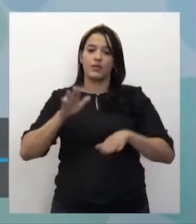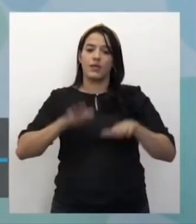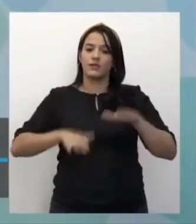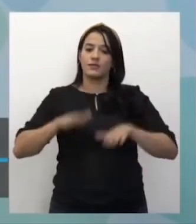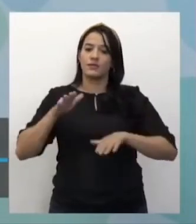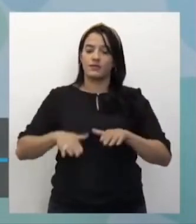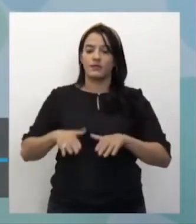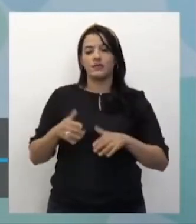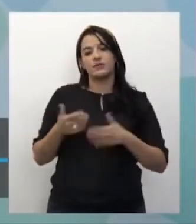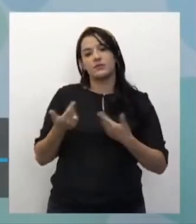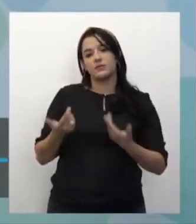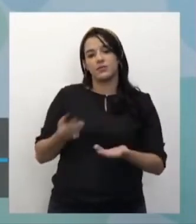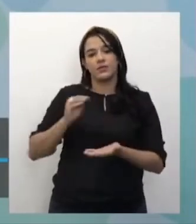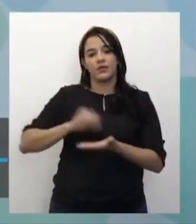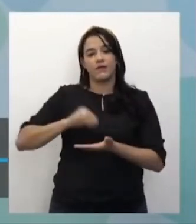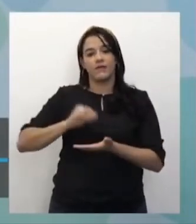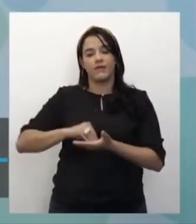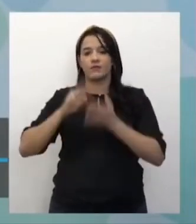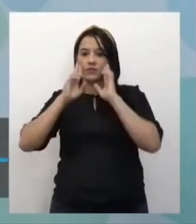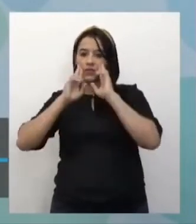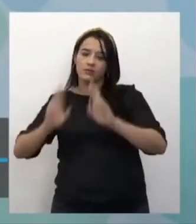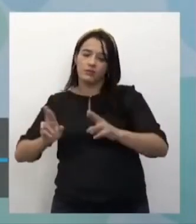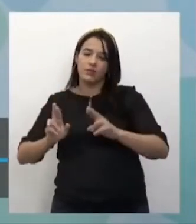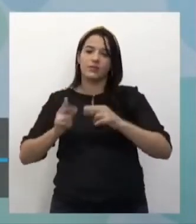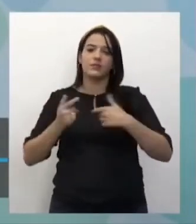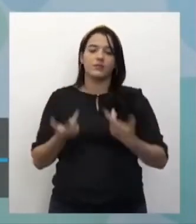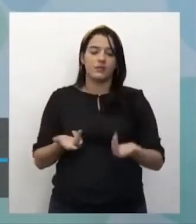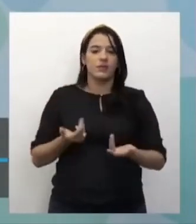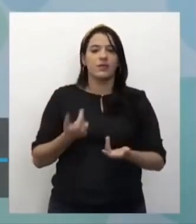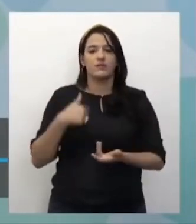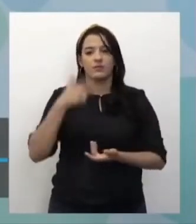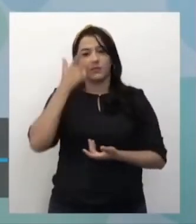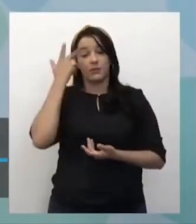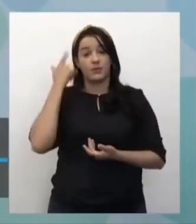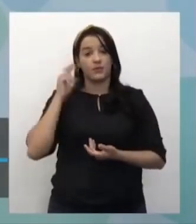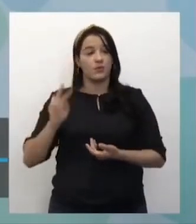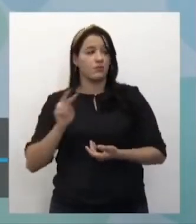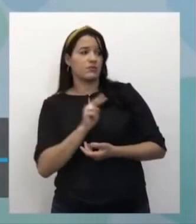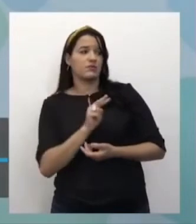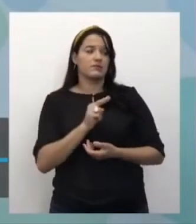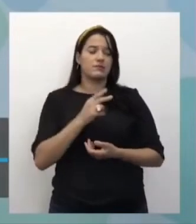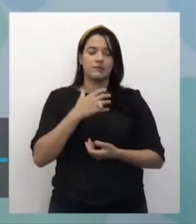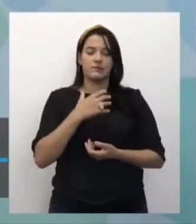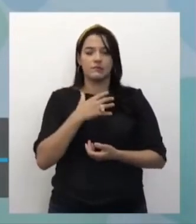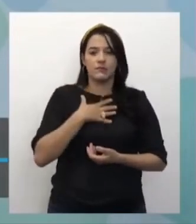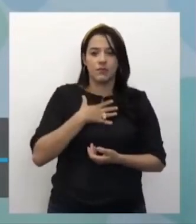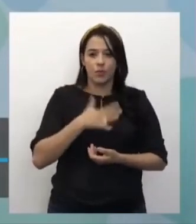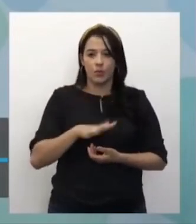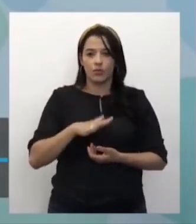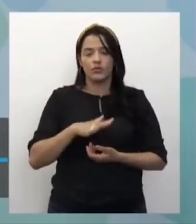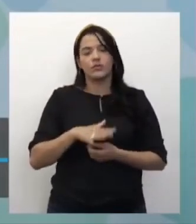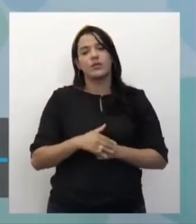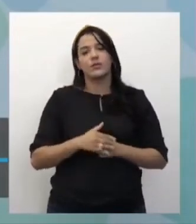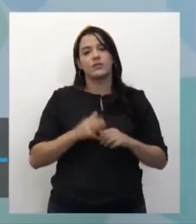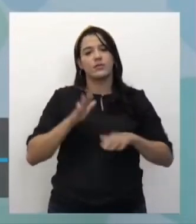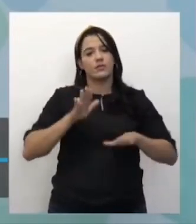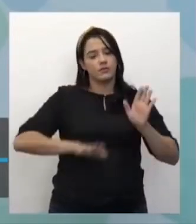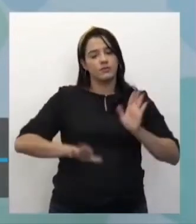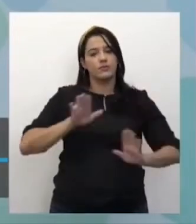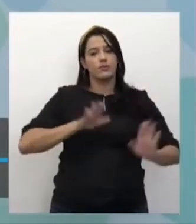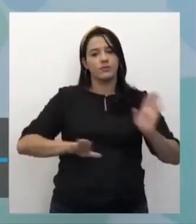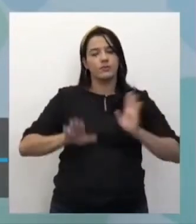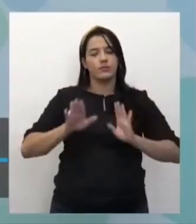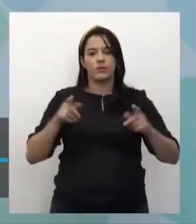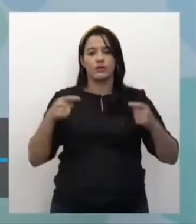de respeito, dependendo da ocasião. A pessoa pode entender, interpretar de outra maneira. Então,